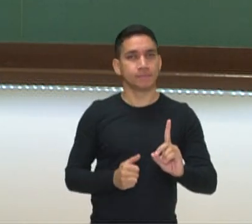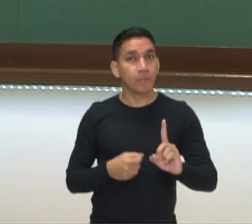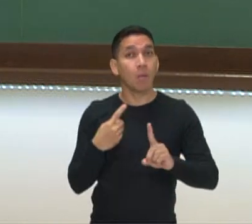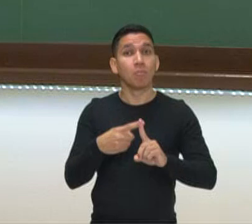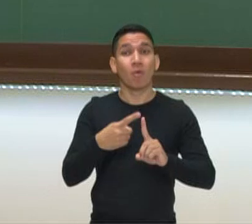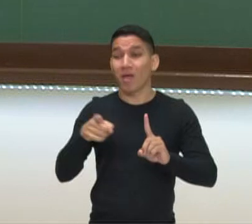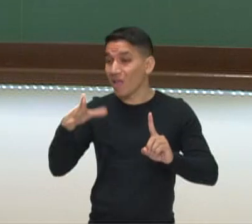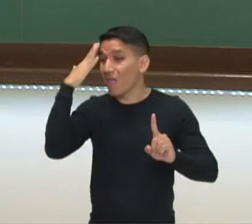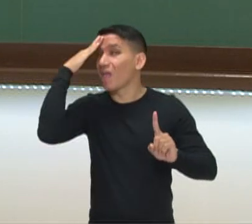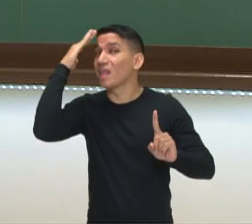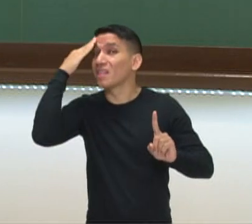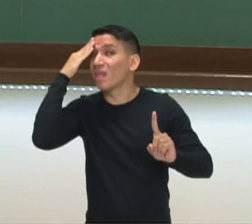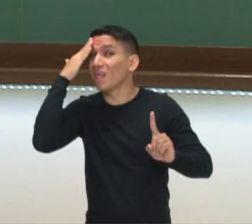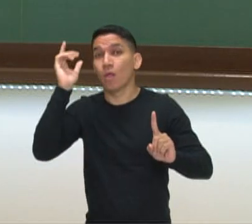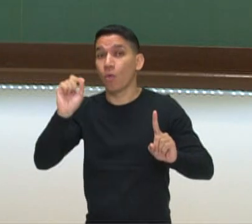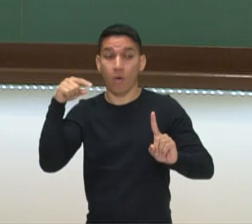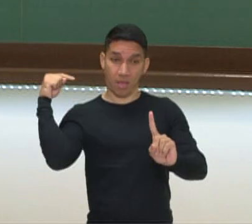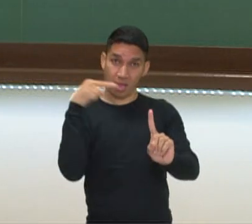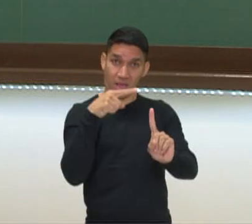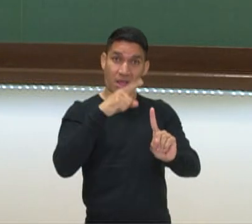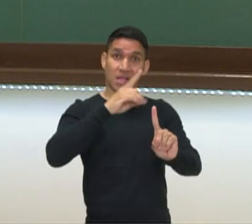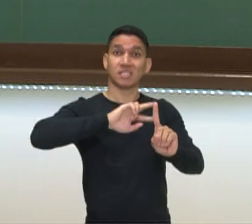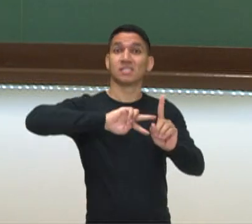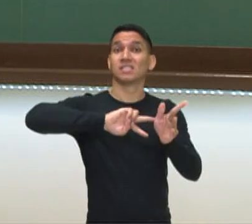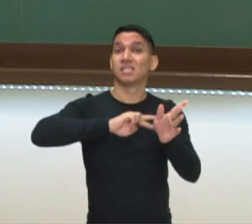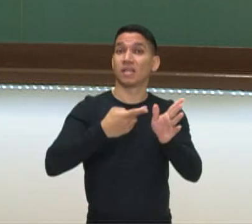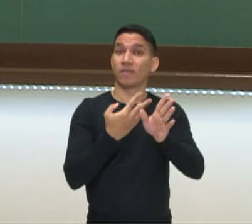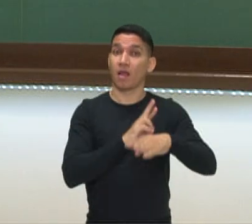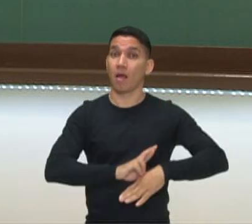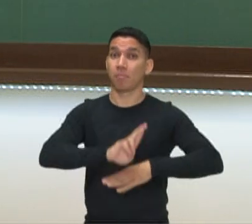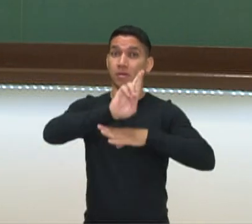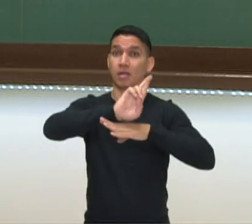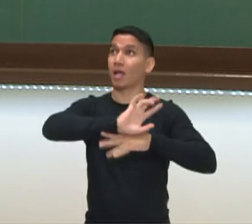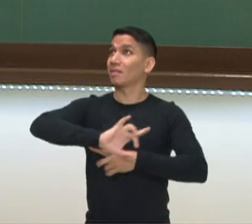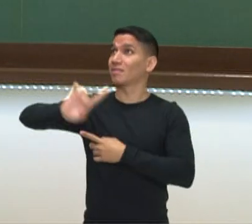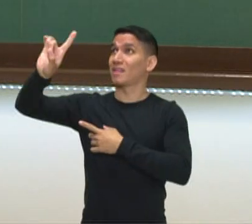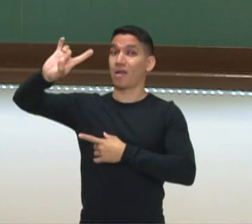eles entendiam que ele era a representação de Deus na terra, tá?